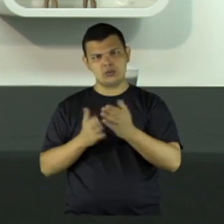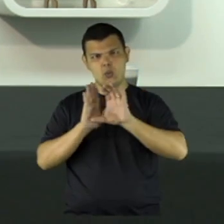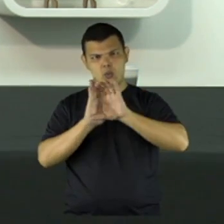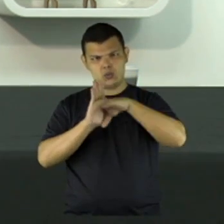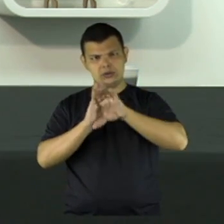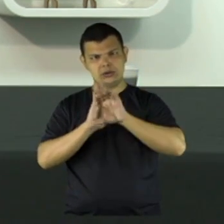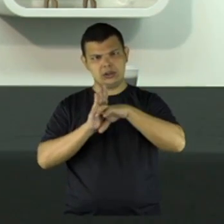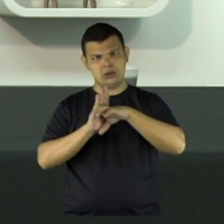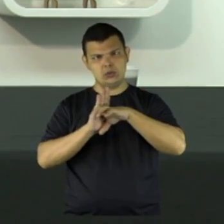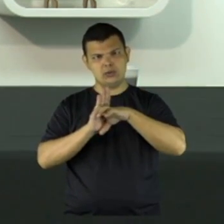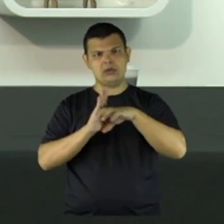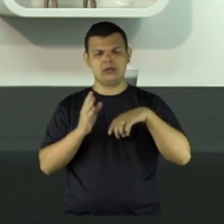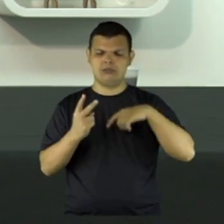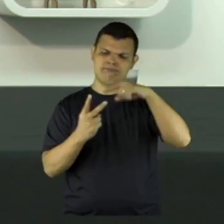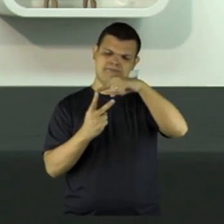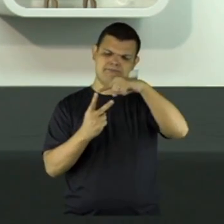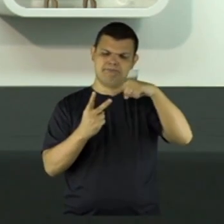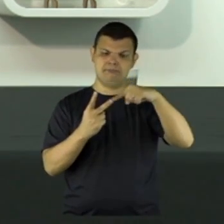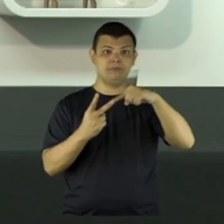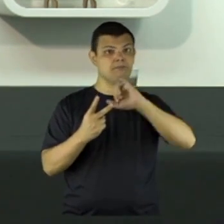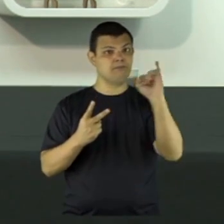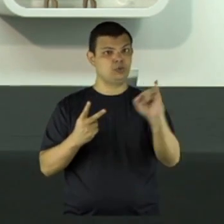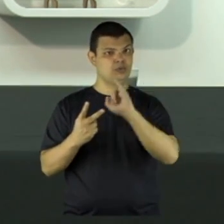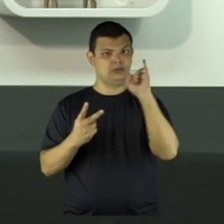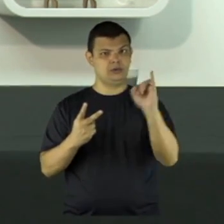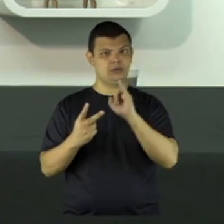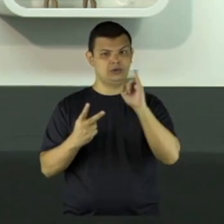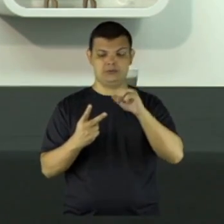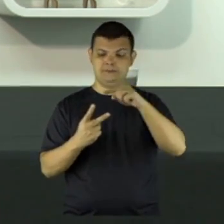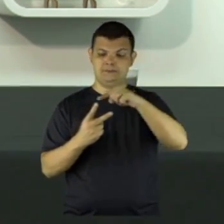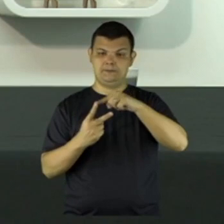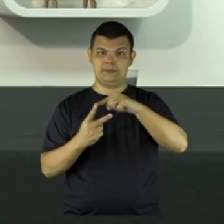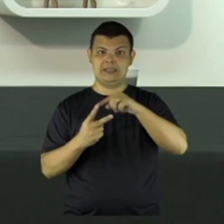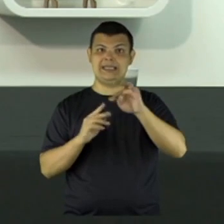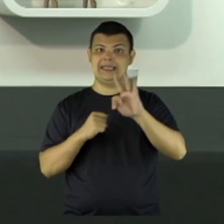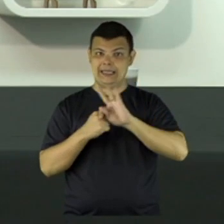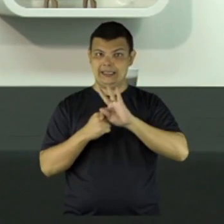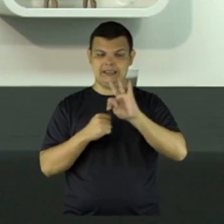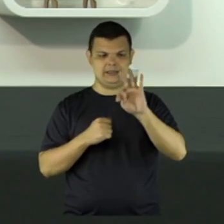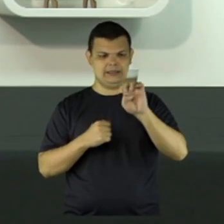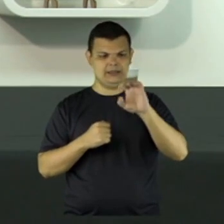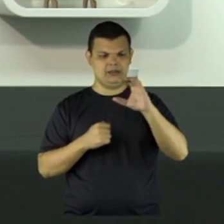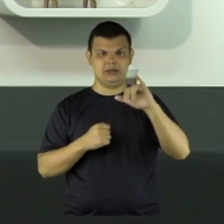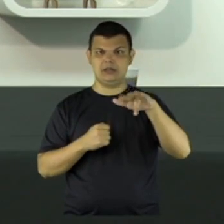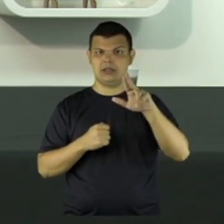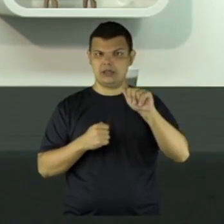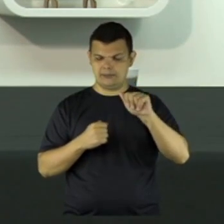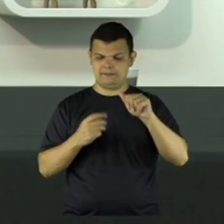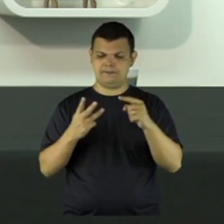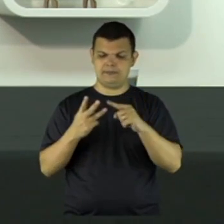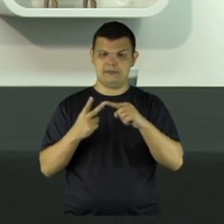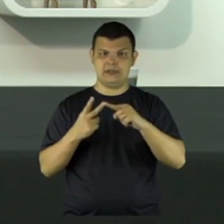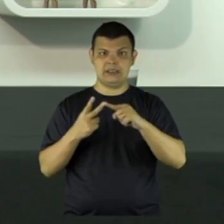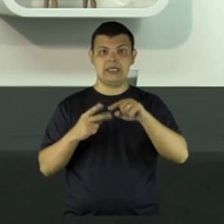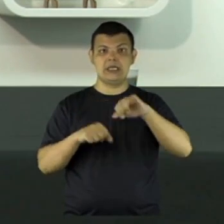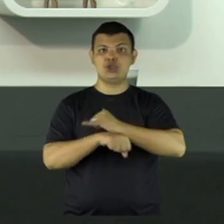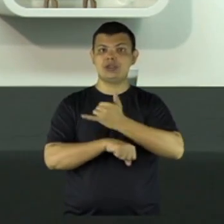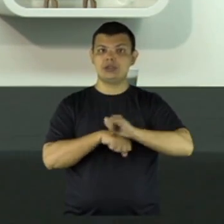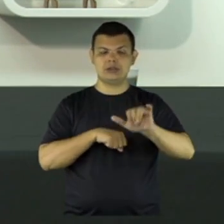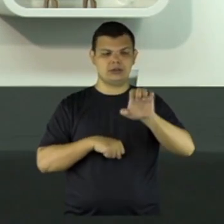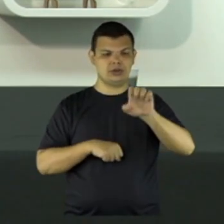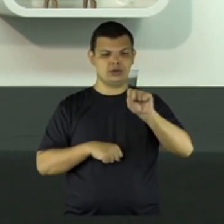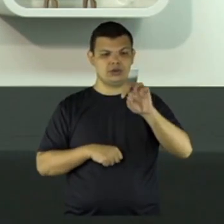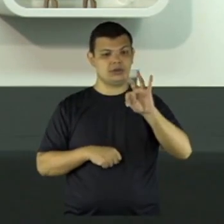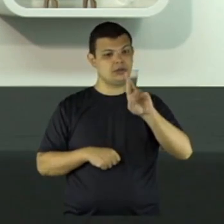conceito 2 termos muito importantes: o termo técnica e o termo estratégia,